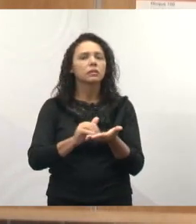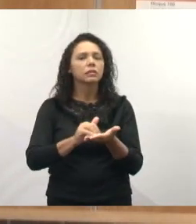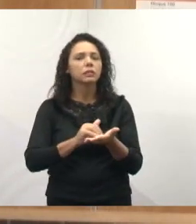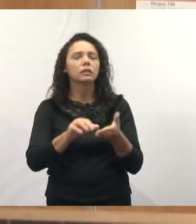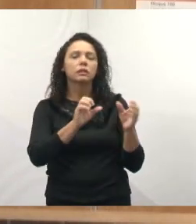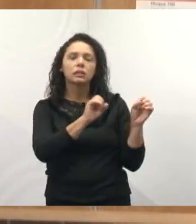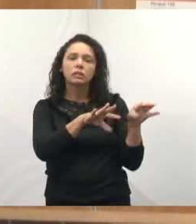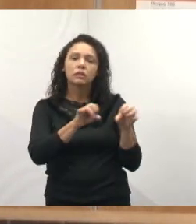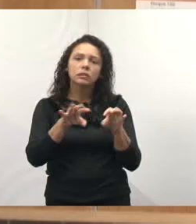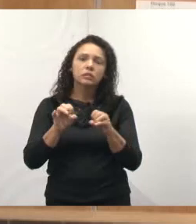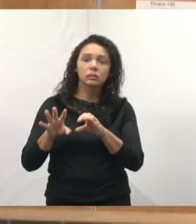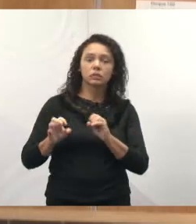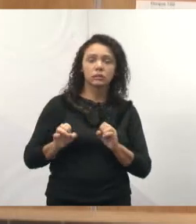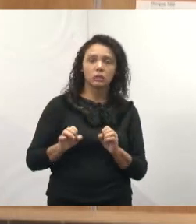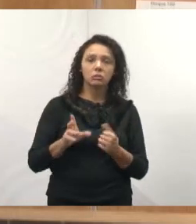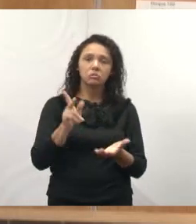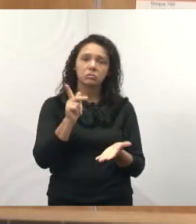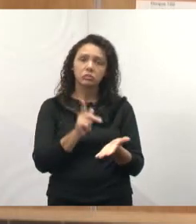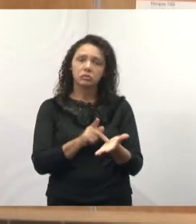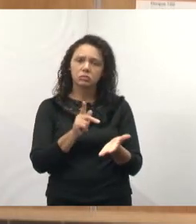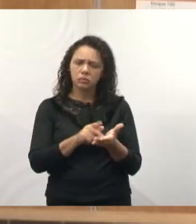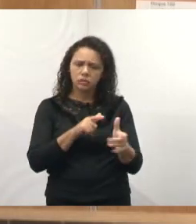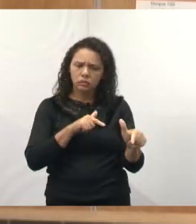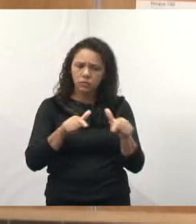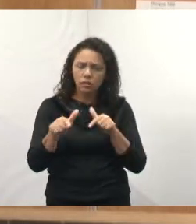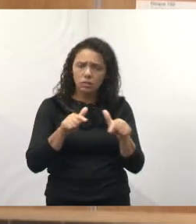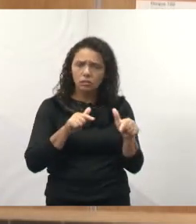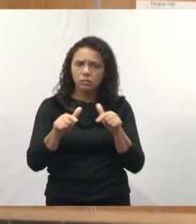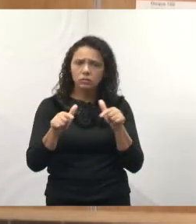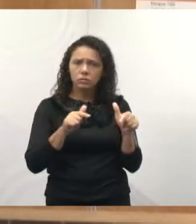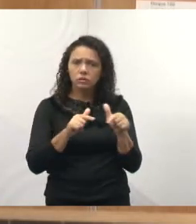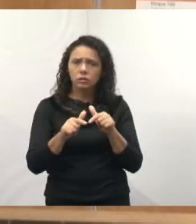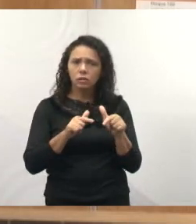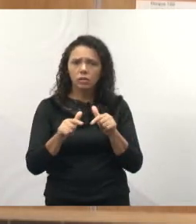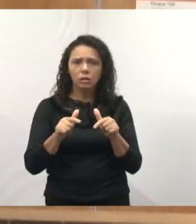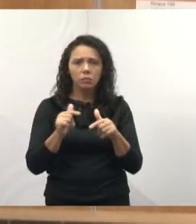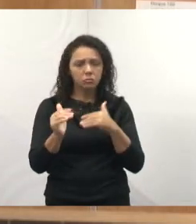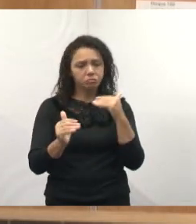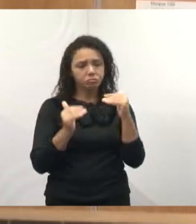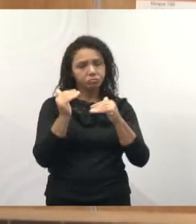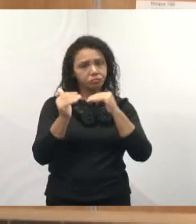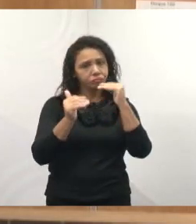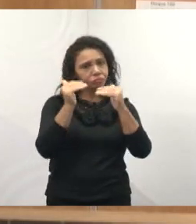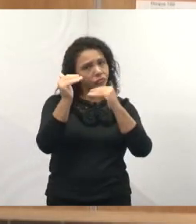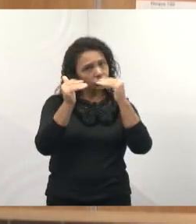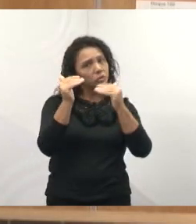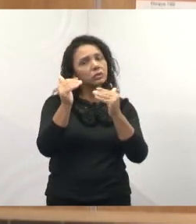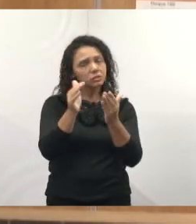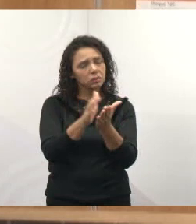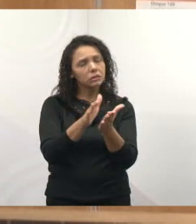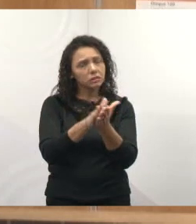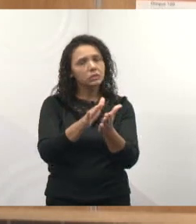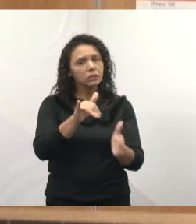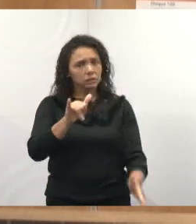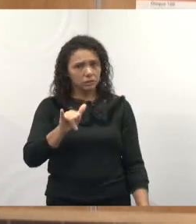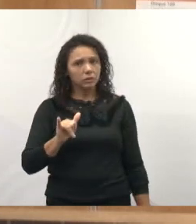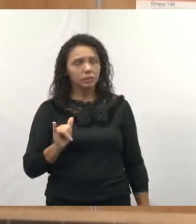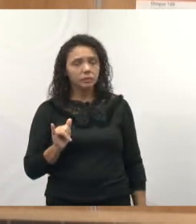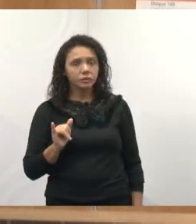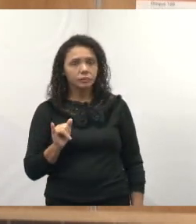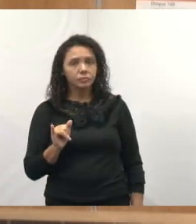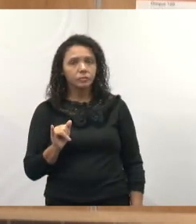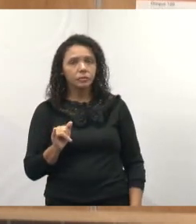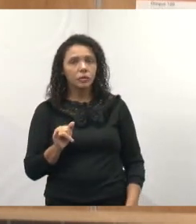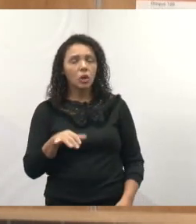a educação, que realmente é um trabalho que vem aí evoluindo na nossa cidade, não só